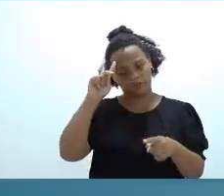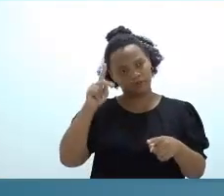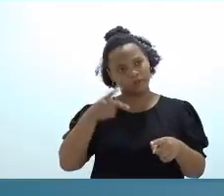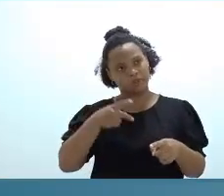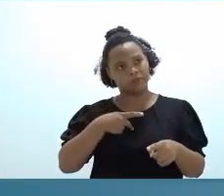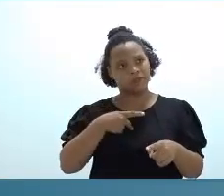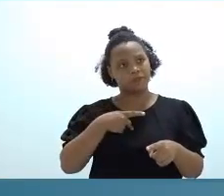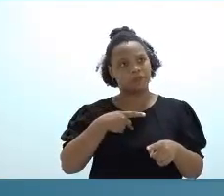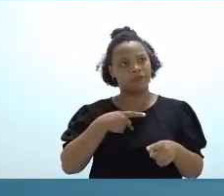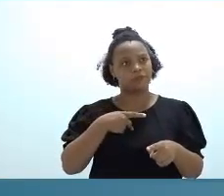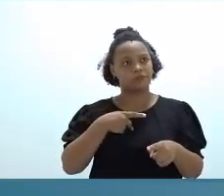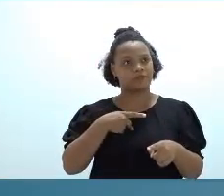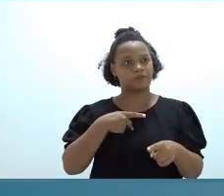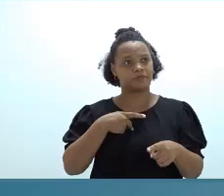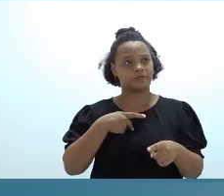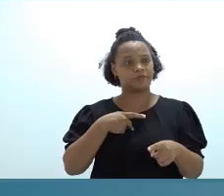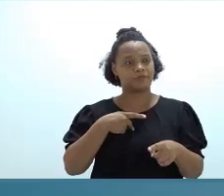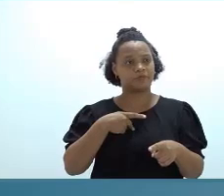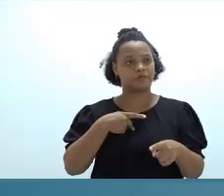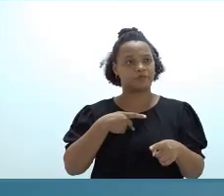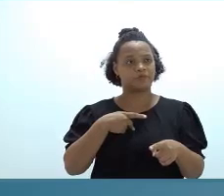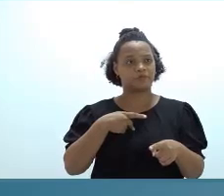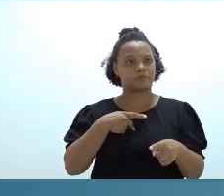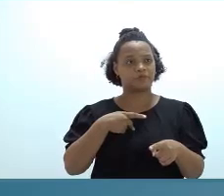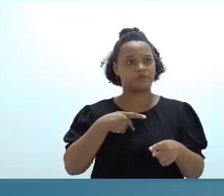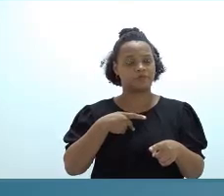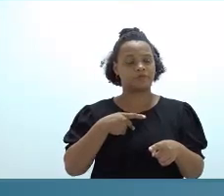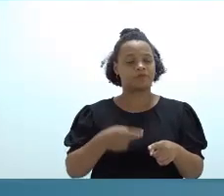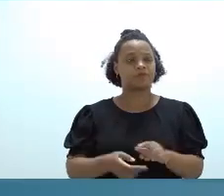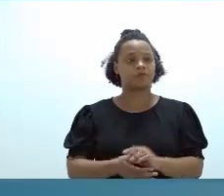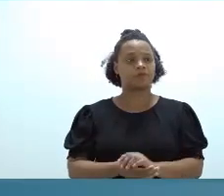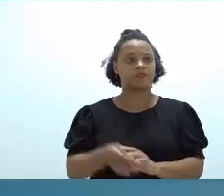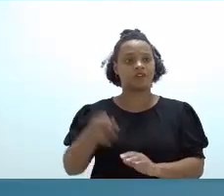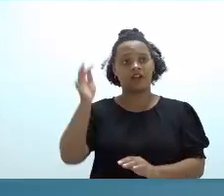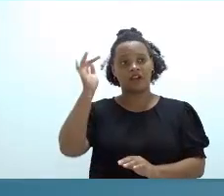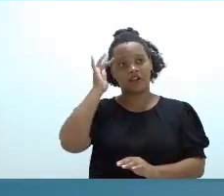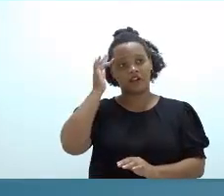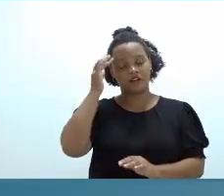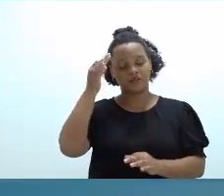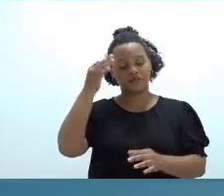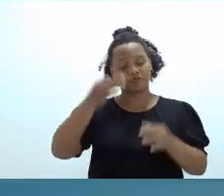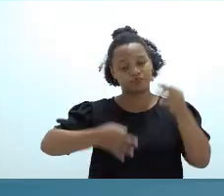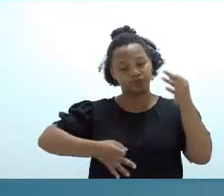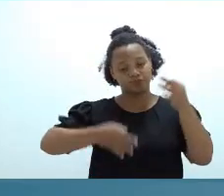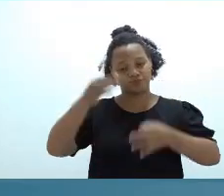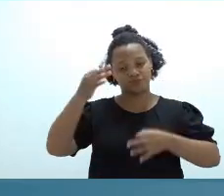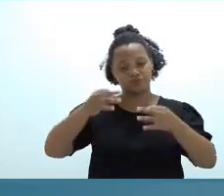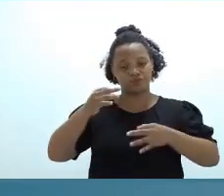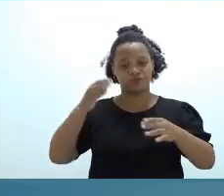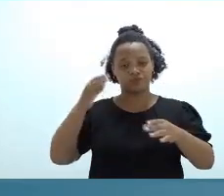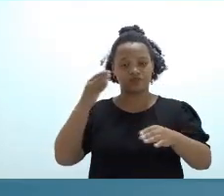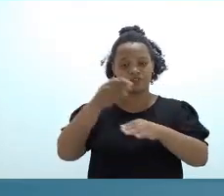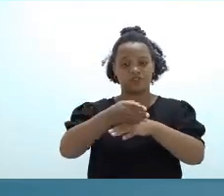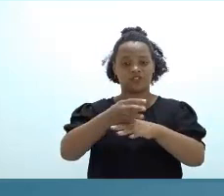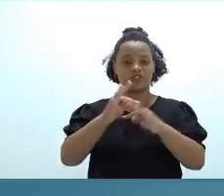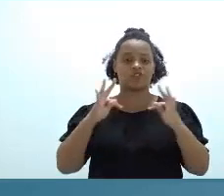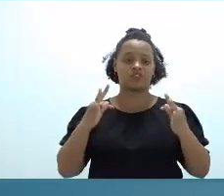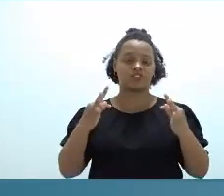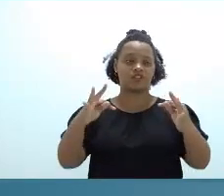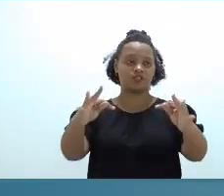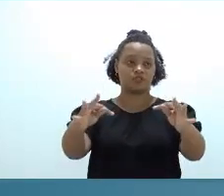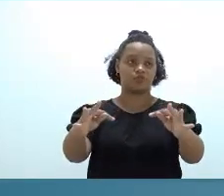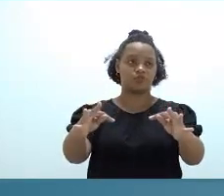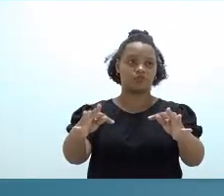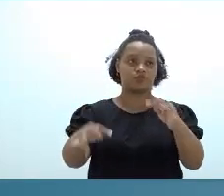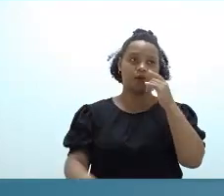que a justiça contra eletrônica, na parte eletrônica, ela